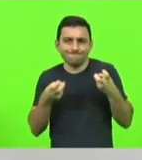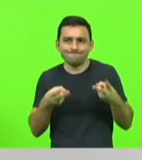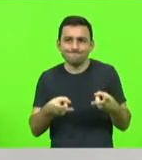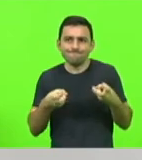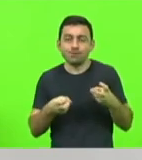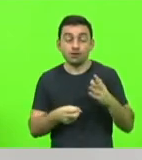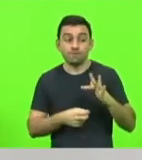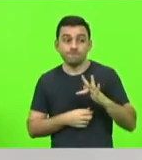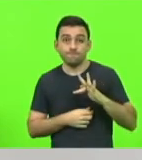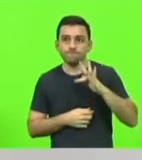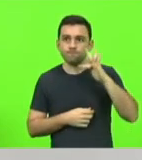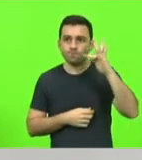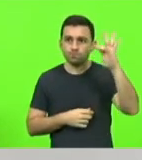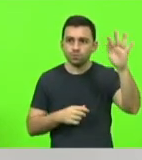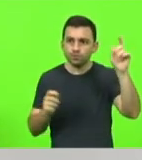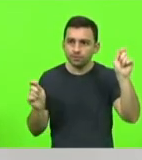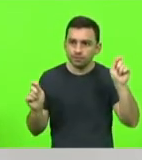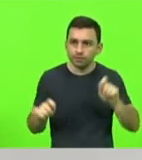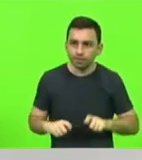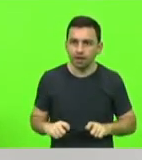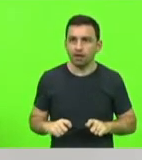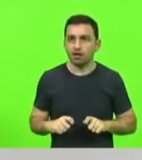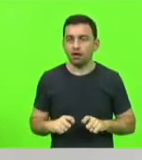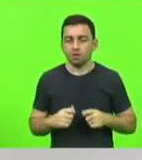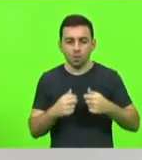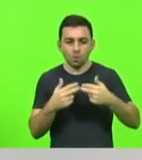futuramente uma oportunidade melhor,